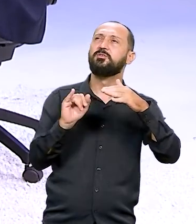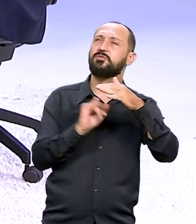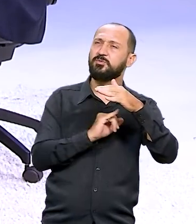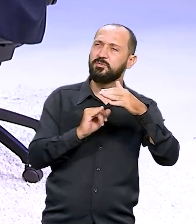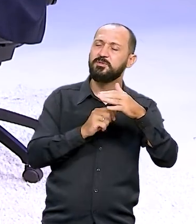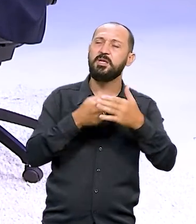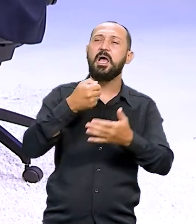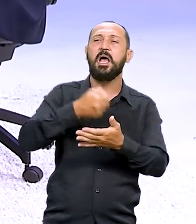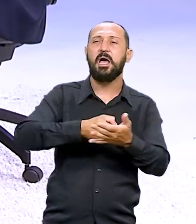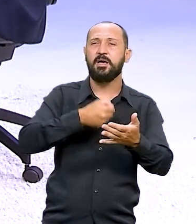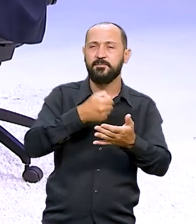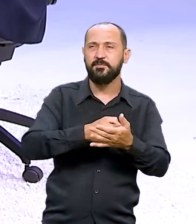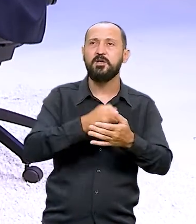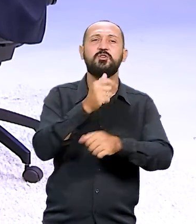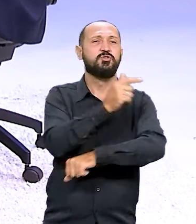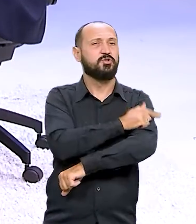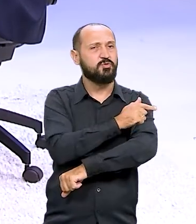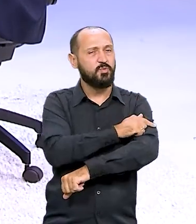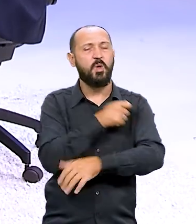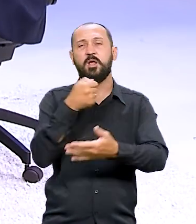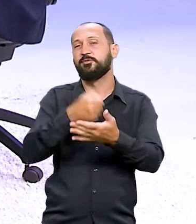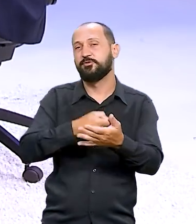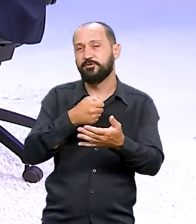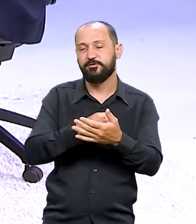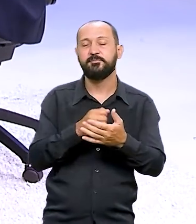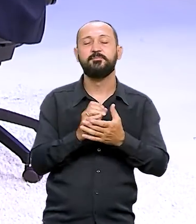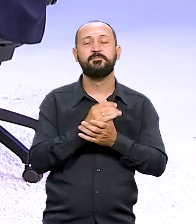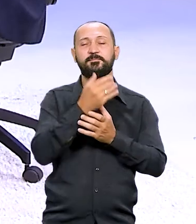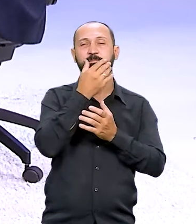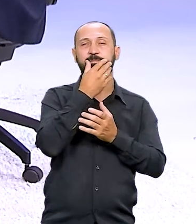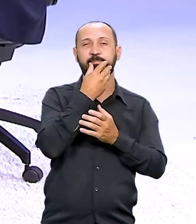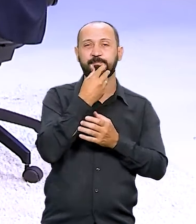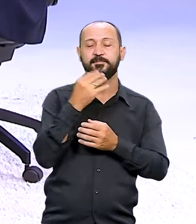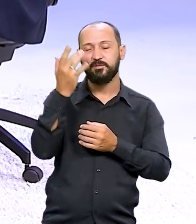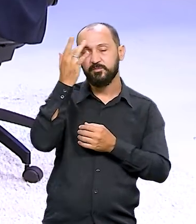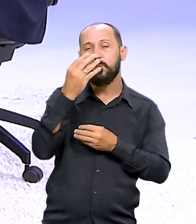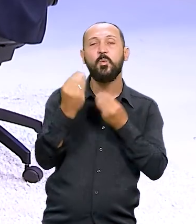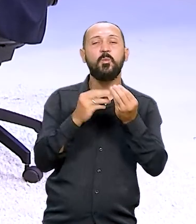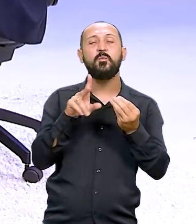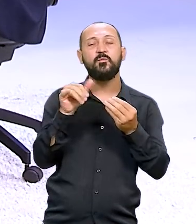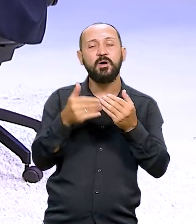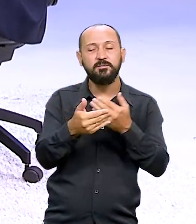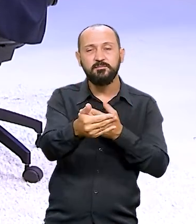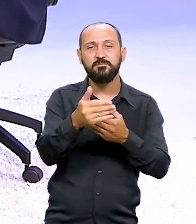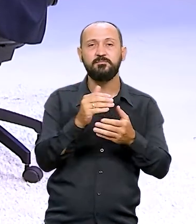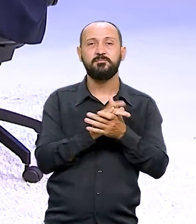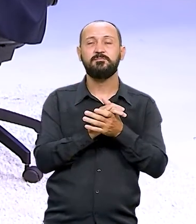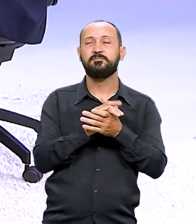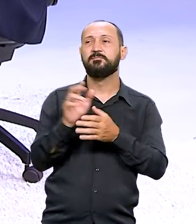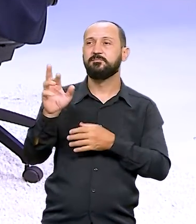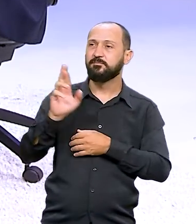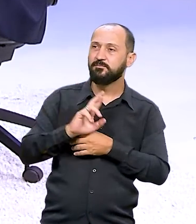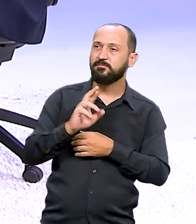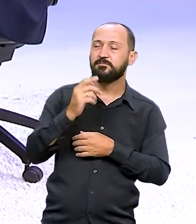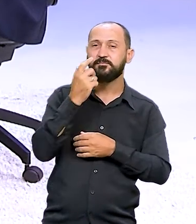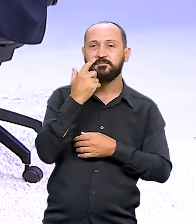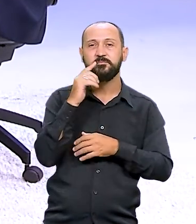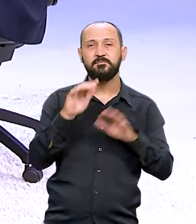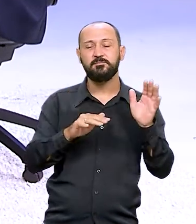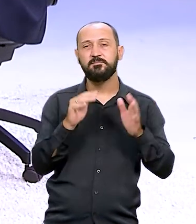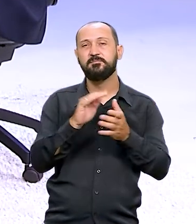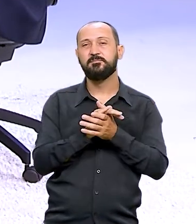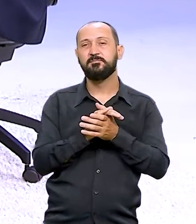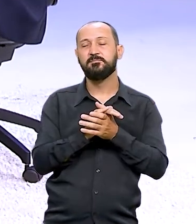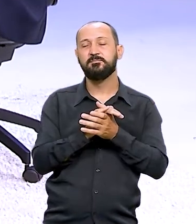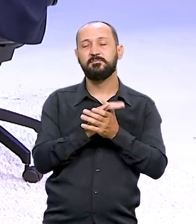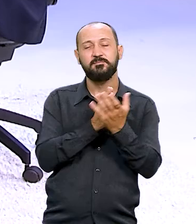é instituições garantidoras. Gestoras de garantias. Exatamente. O que acontece? E a gente não sabe como vai funcionar isso, mas pela sua resposta agora a